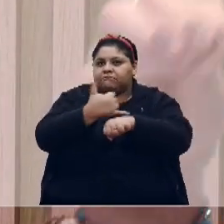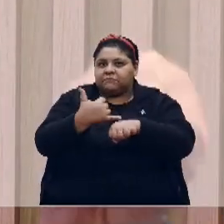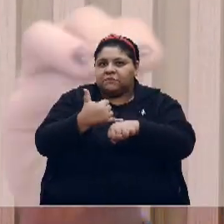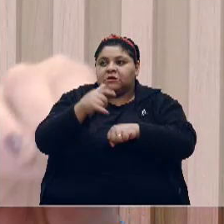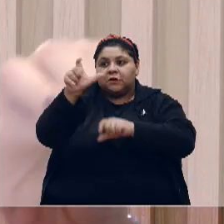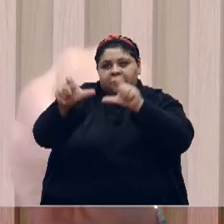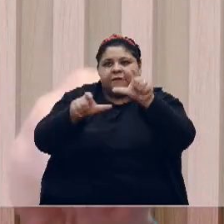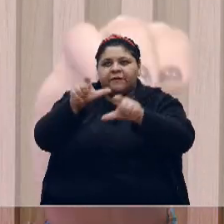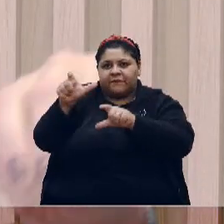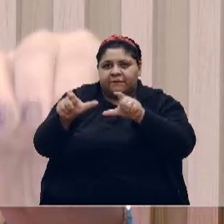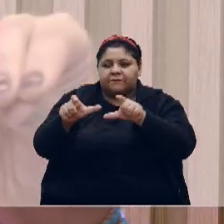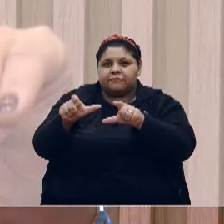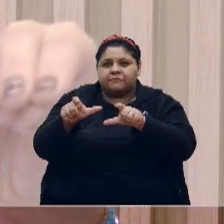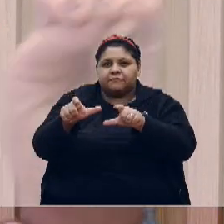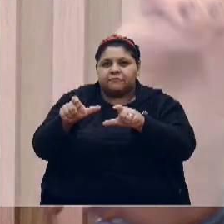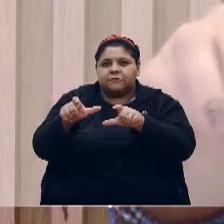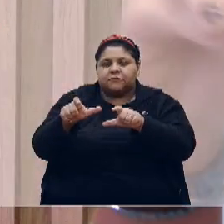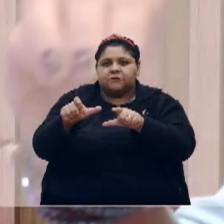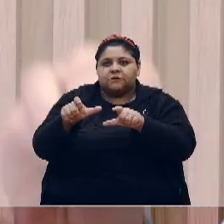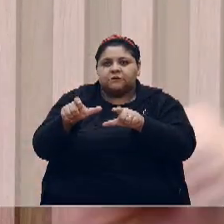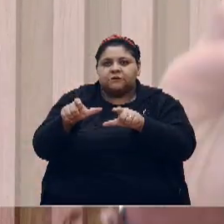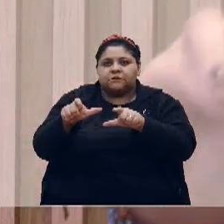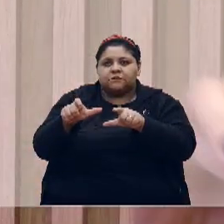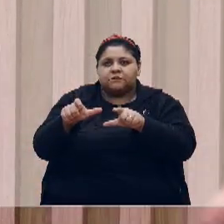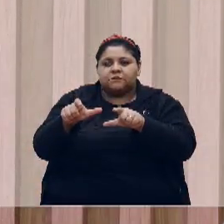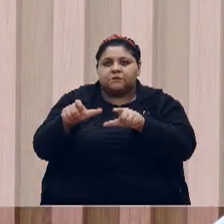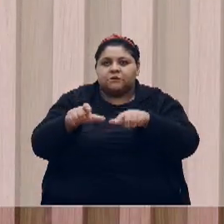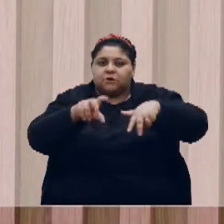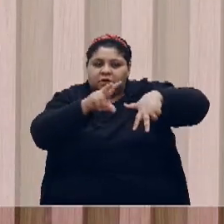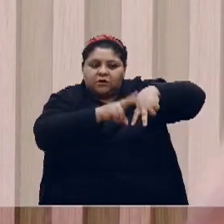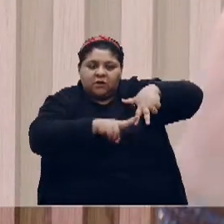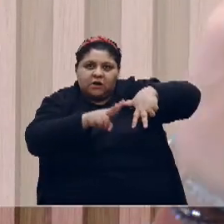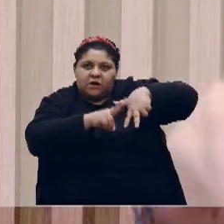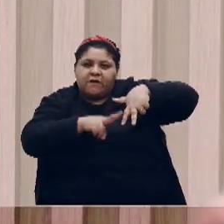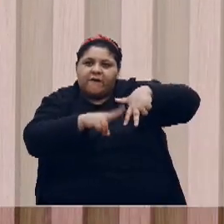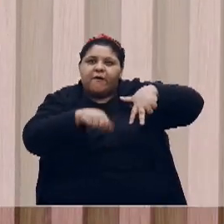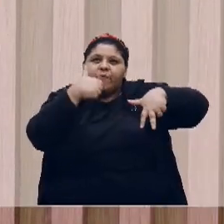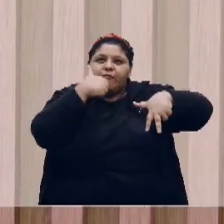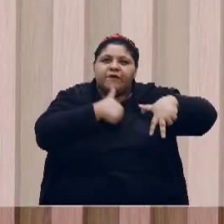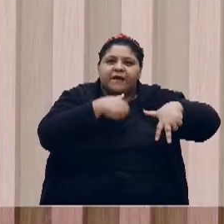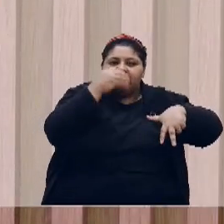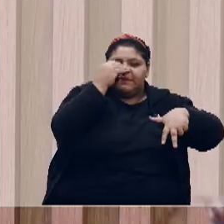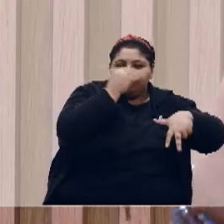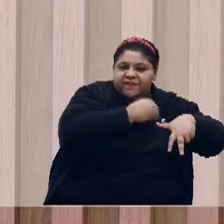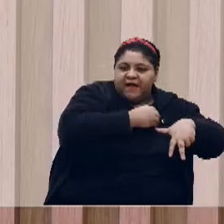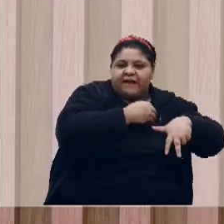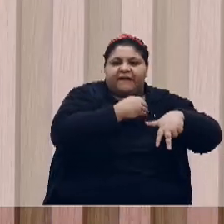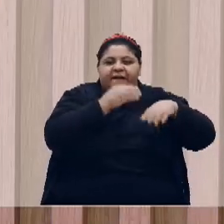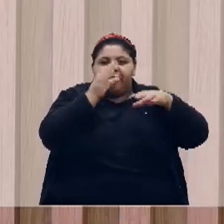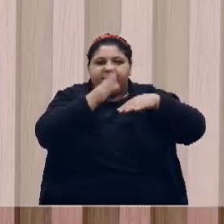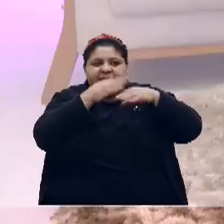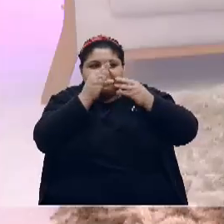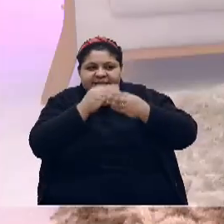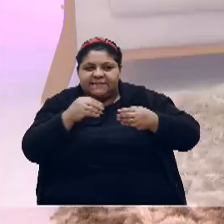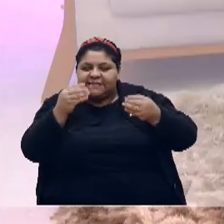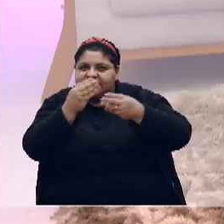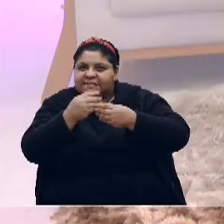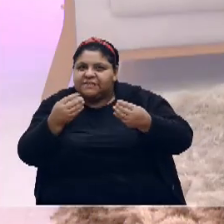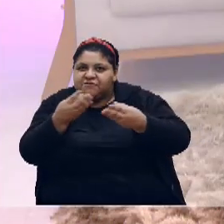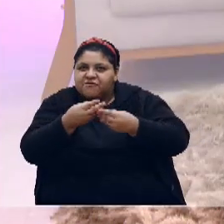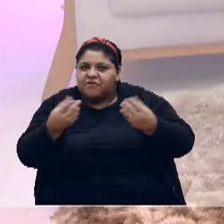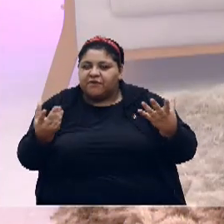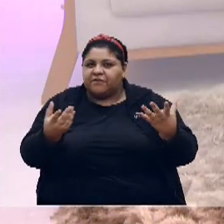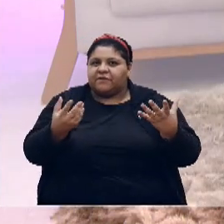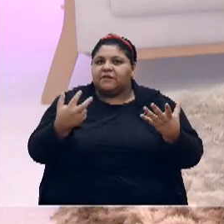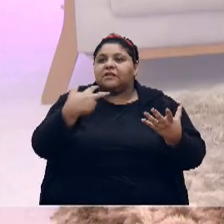pessoas colocam ainda a questão do gênero. A mulher é mais fraca, a mulher é mais sensível. E a mulher é mais sensível.